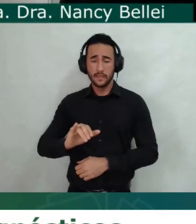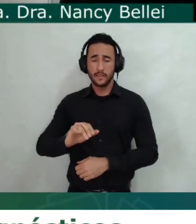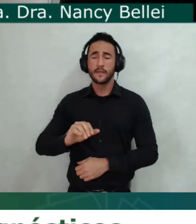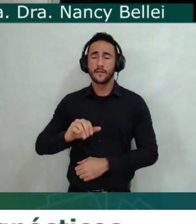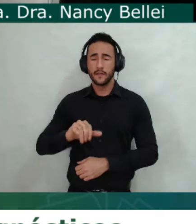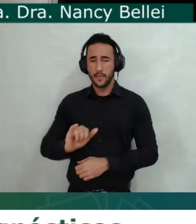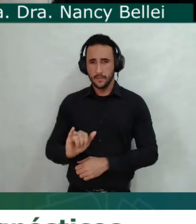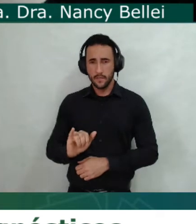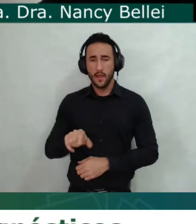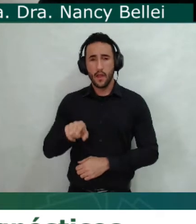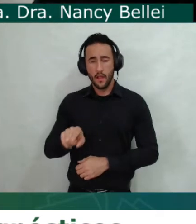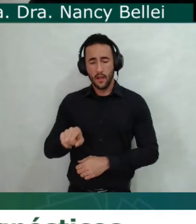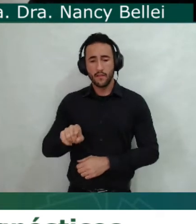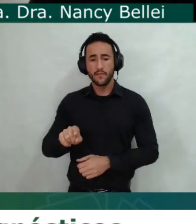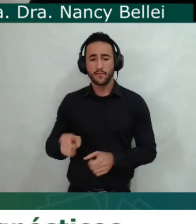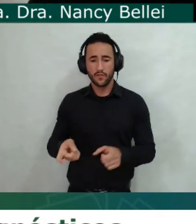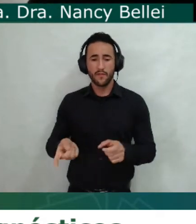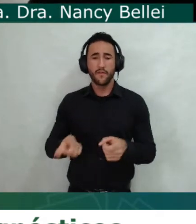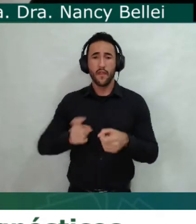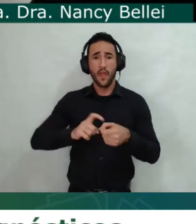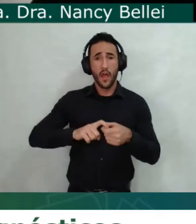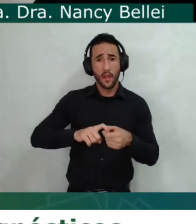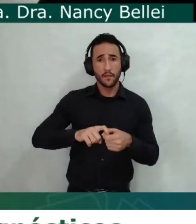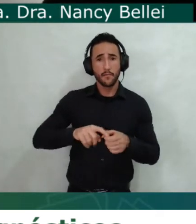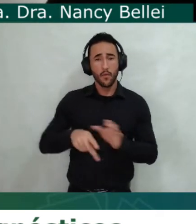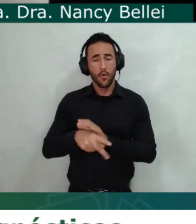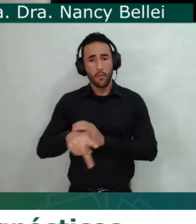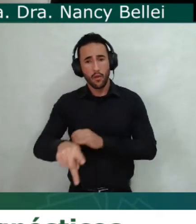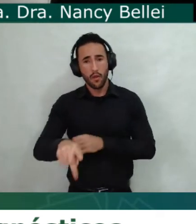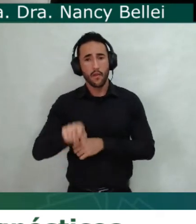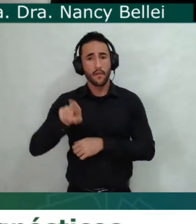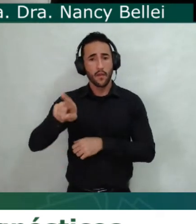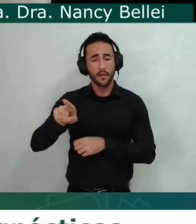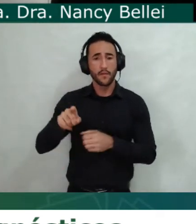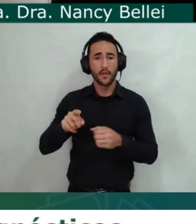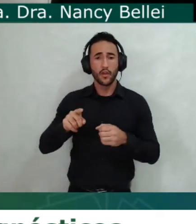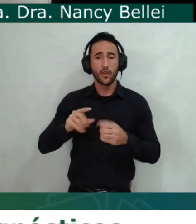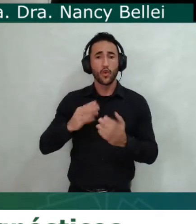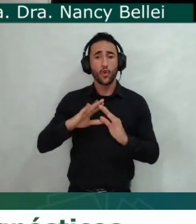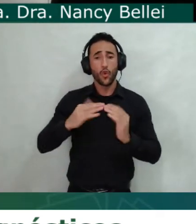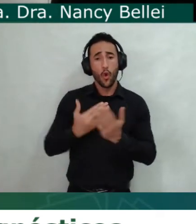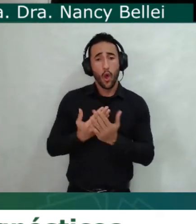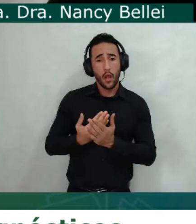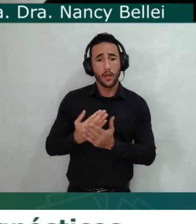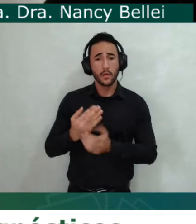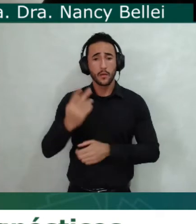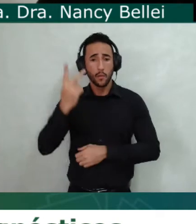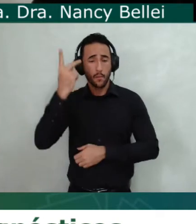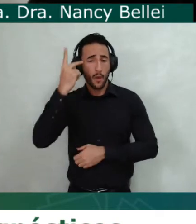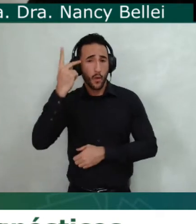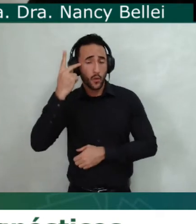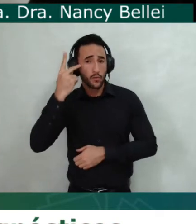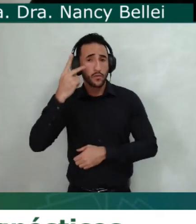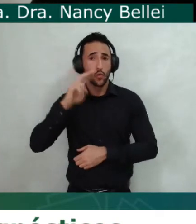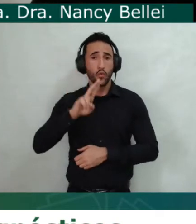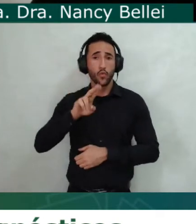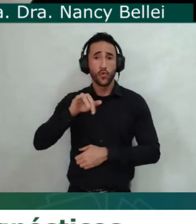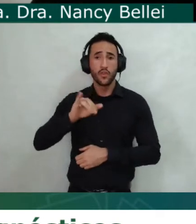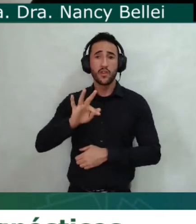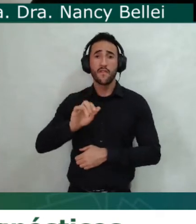do Departamento de Medicina da Escola Paulista de Medicina, da Unifesp, também consultora